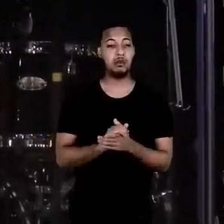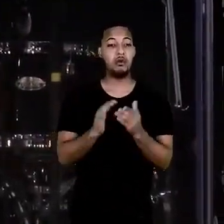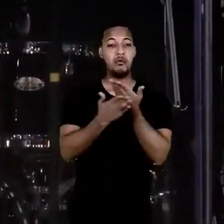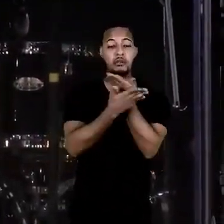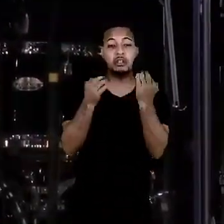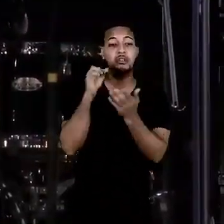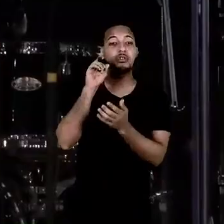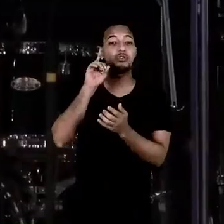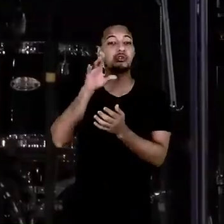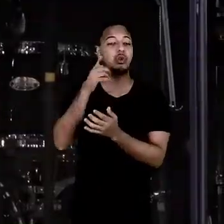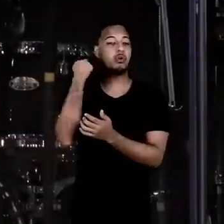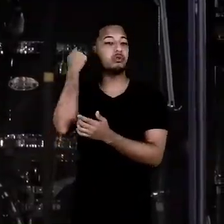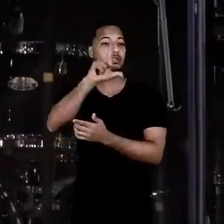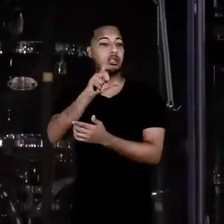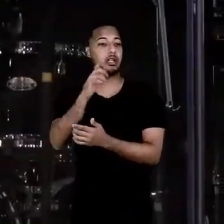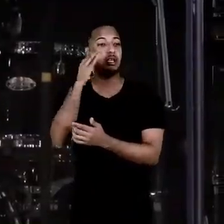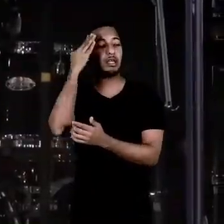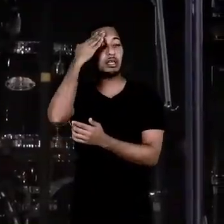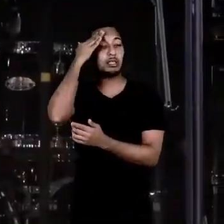vida se você mudar sua mente primeiro.